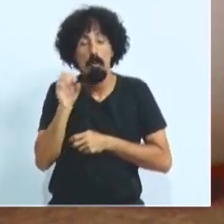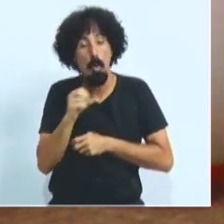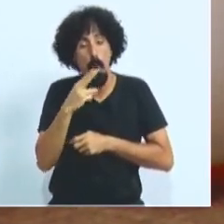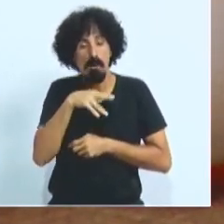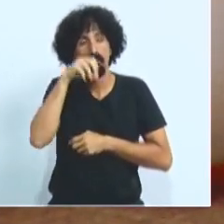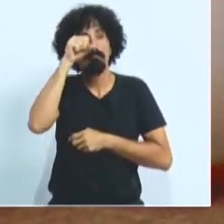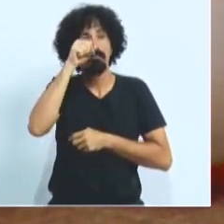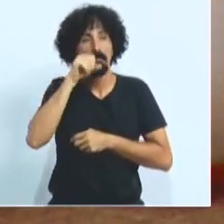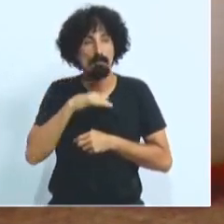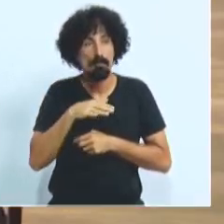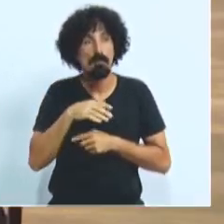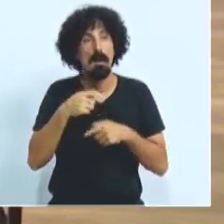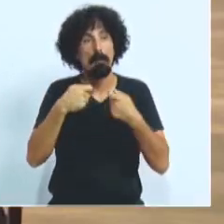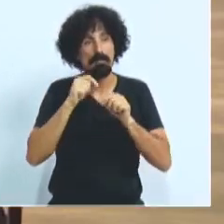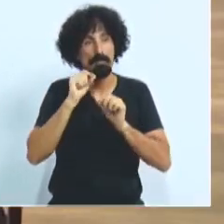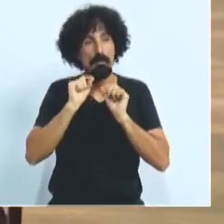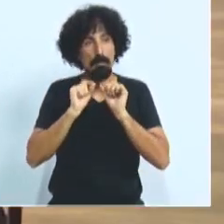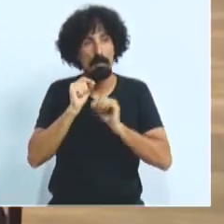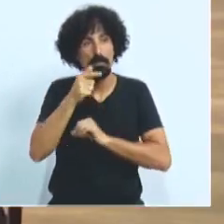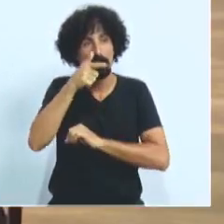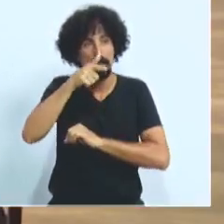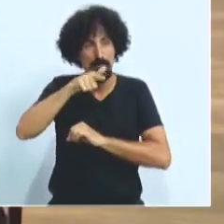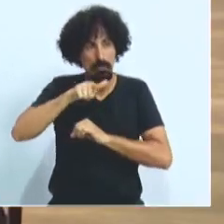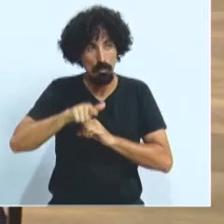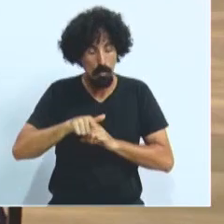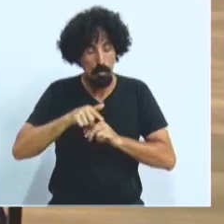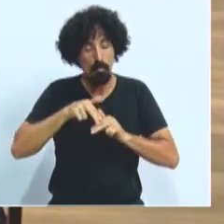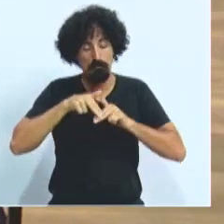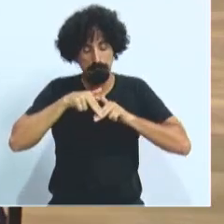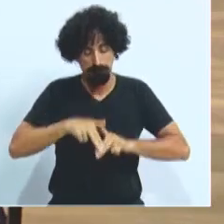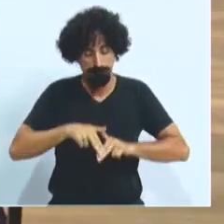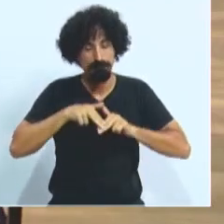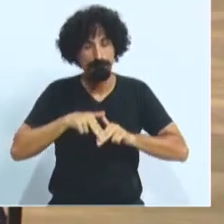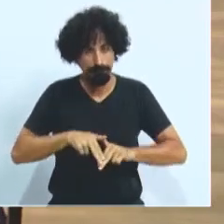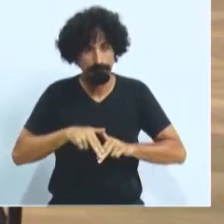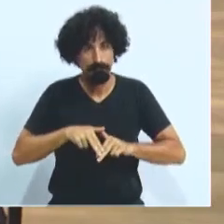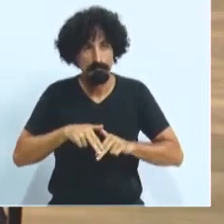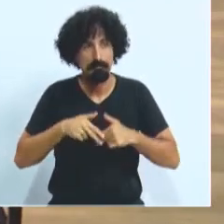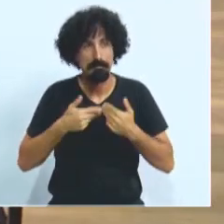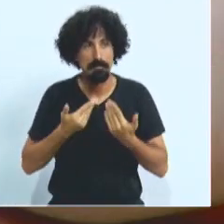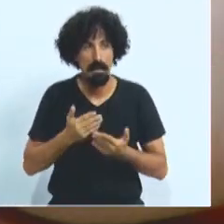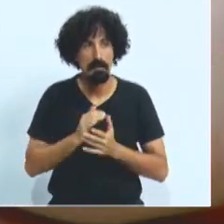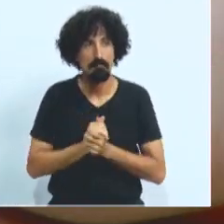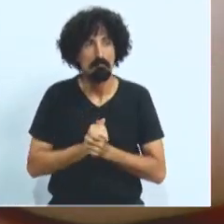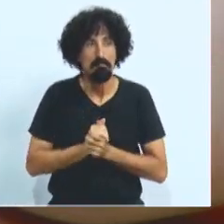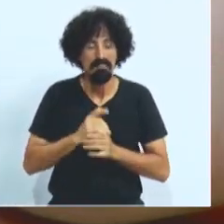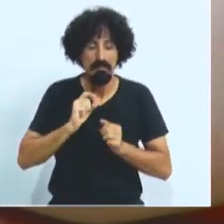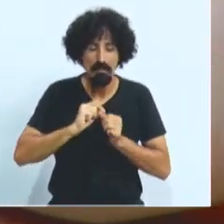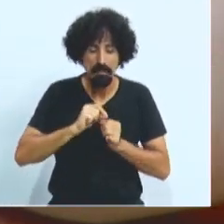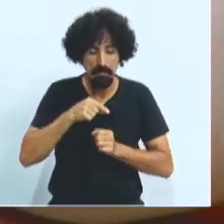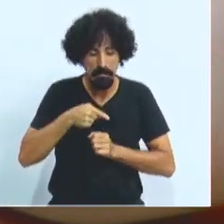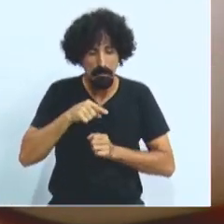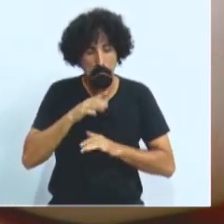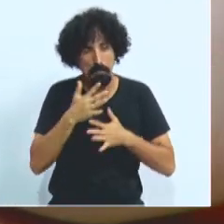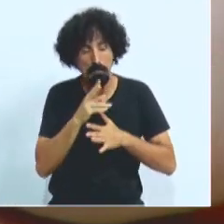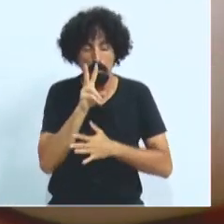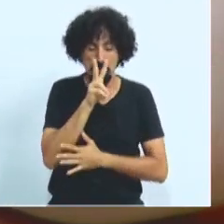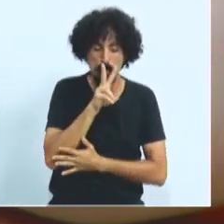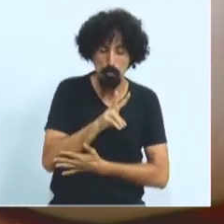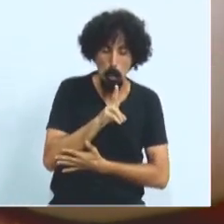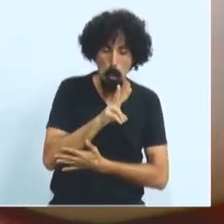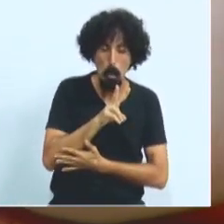você faz uma insuflação. De ar e volta a compressão. Aí mantém esse procedimento ali por 2 a 5